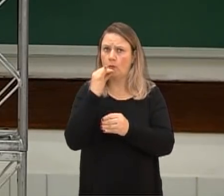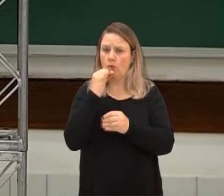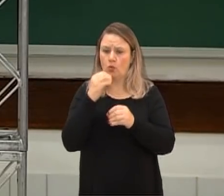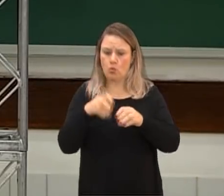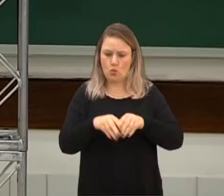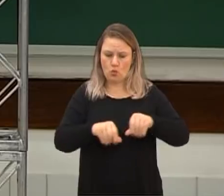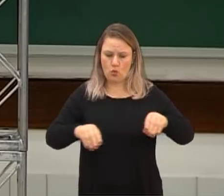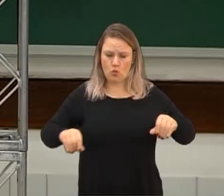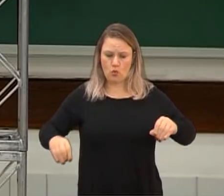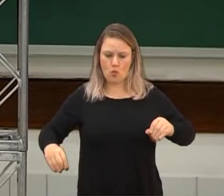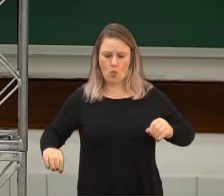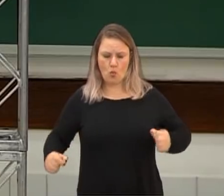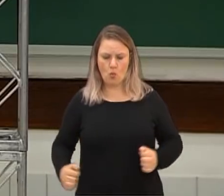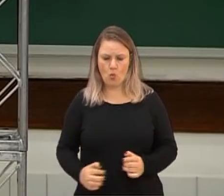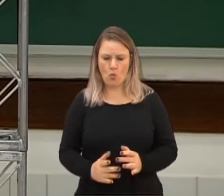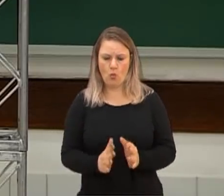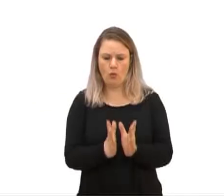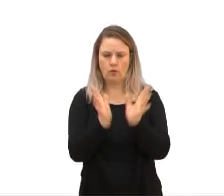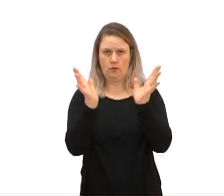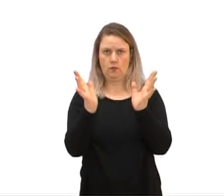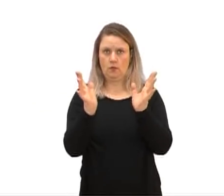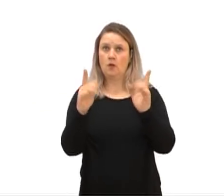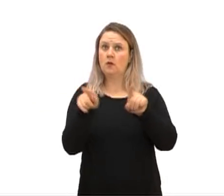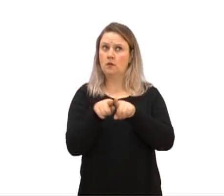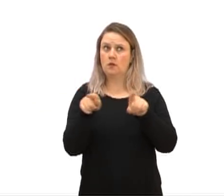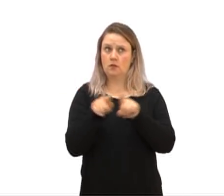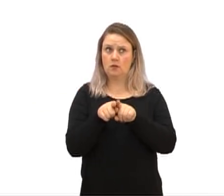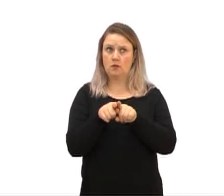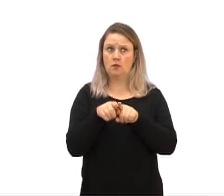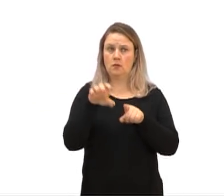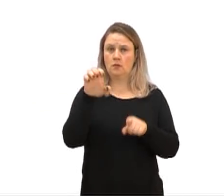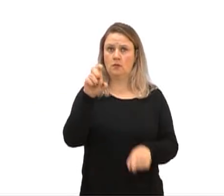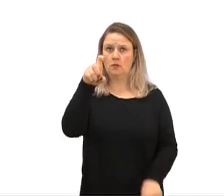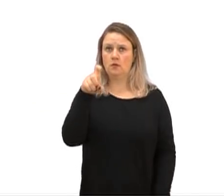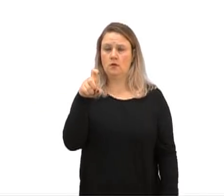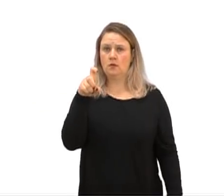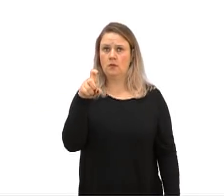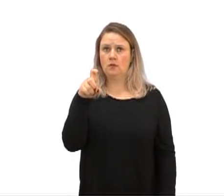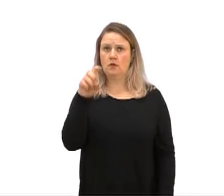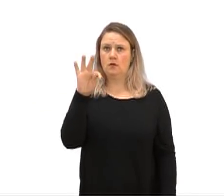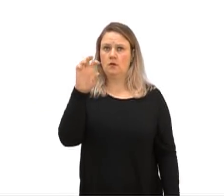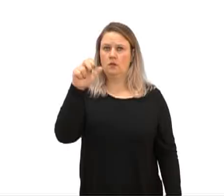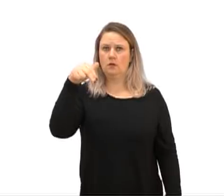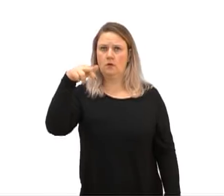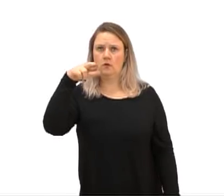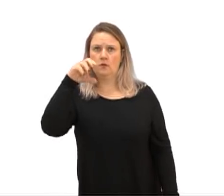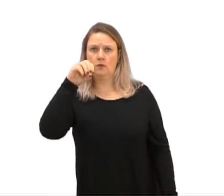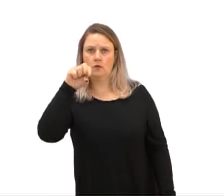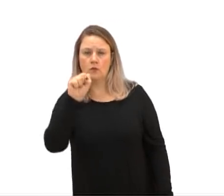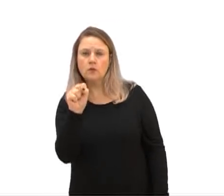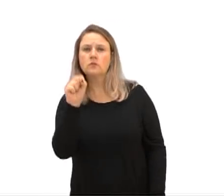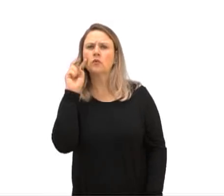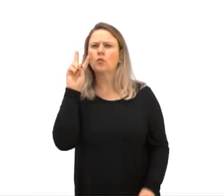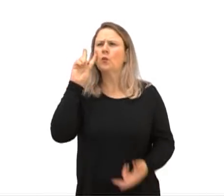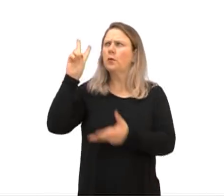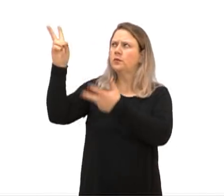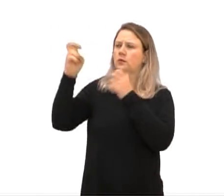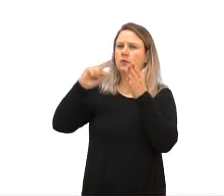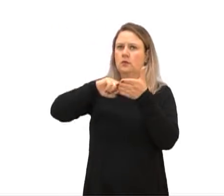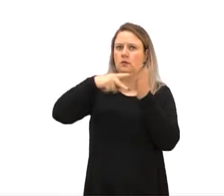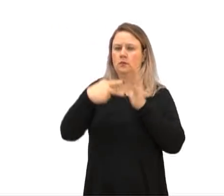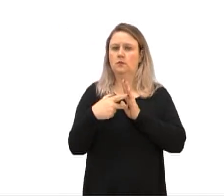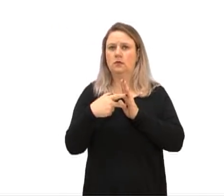da Terra, ok? E os agentes externos ou exógenos, que também, ó, olhando o significado da palavra,